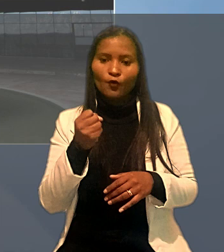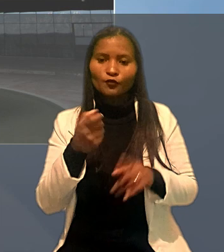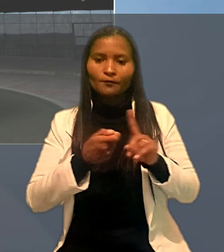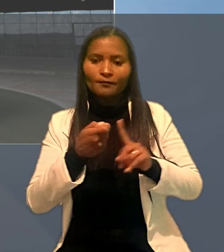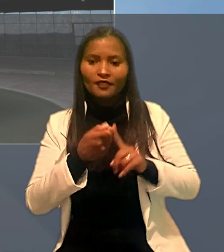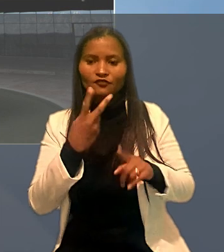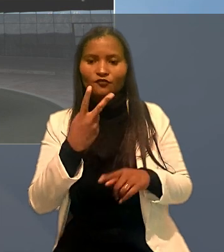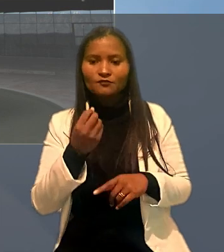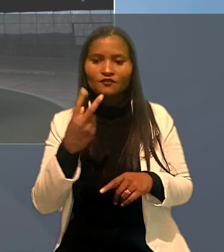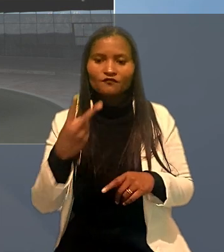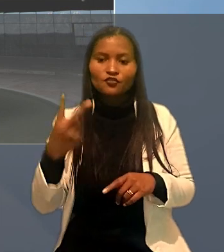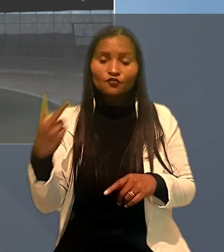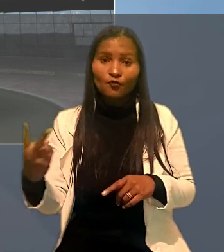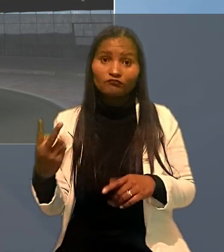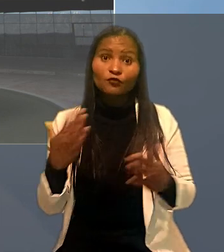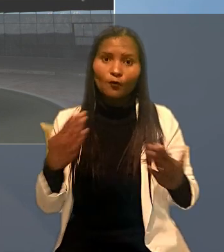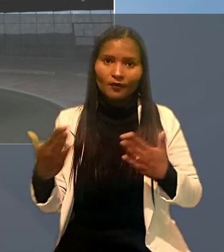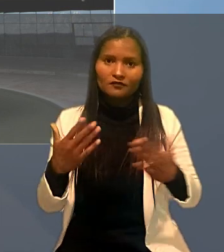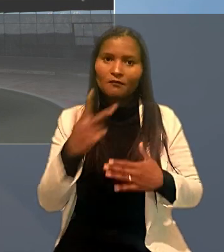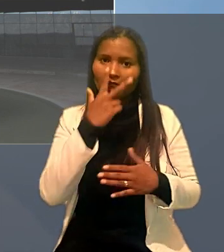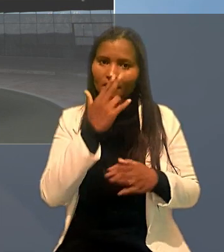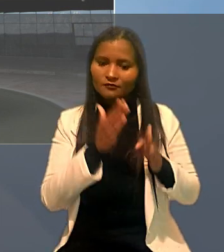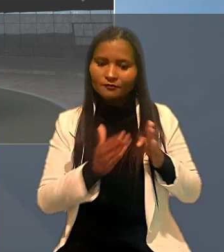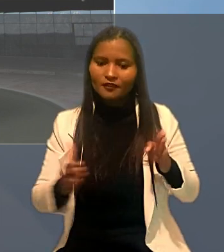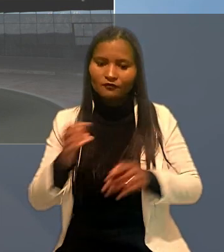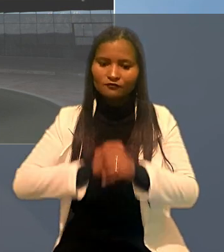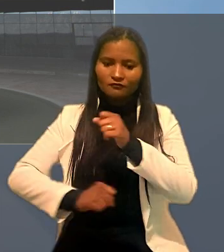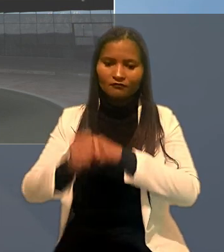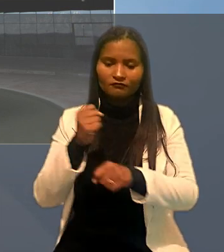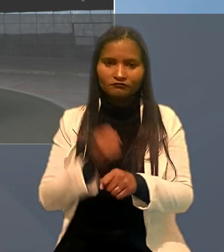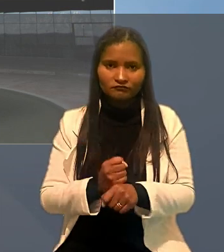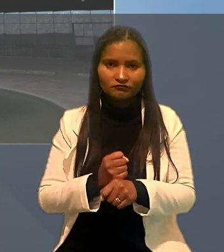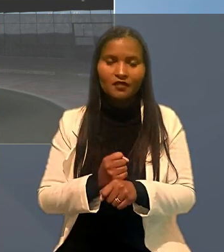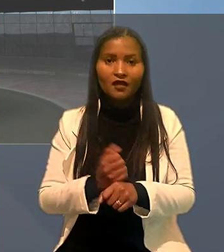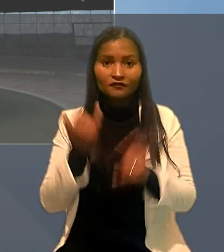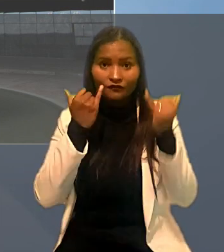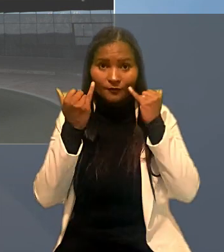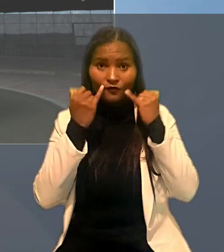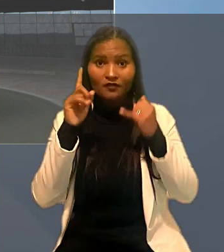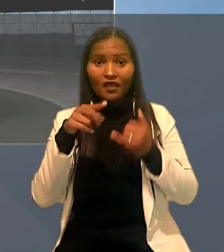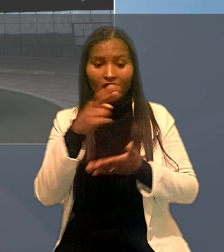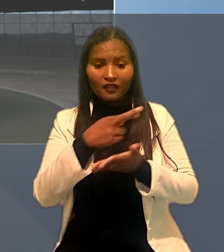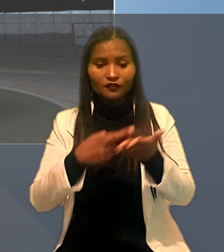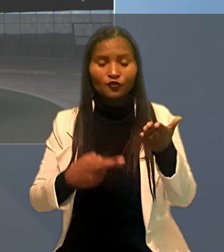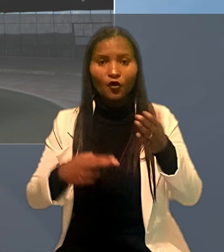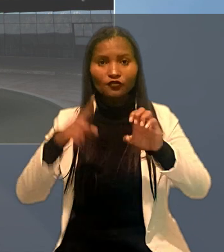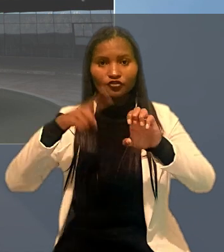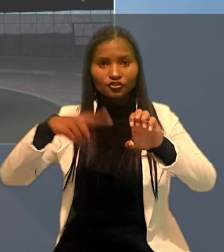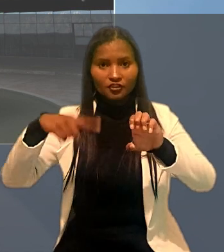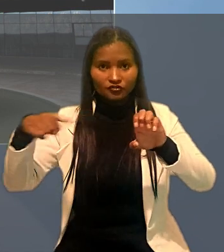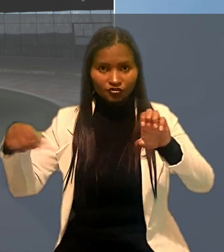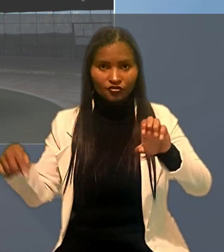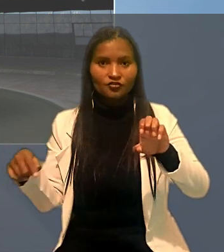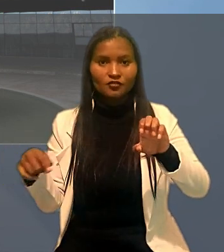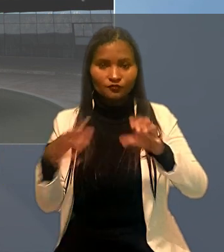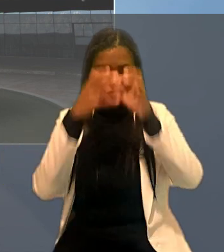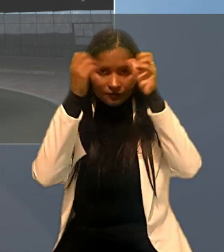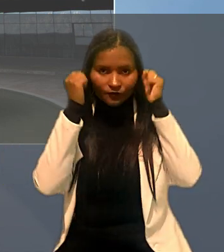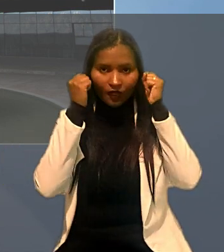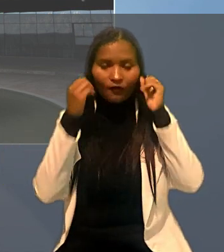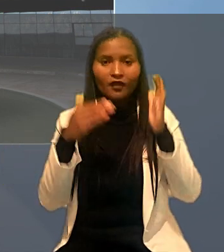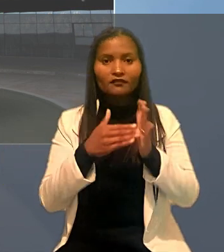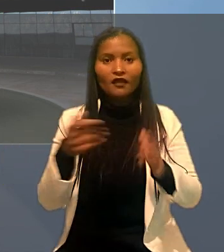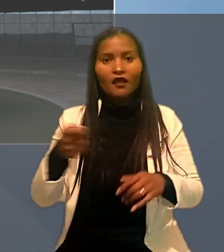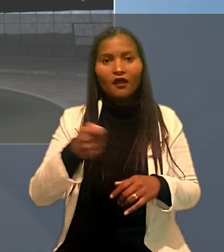nos primeiros 8 meses de 2022, em relação ao mesmo período do ano anterior. Os dados são do relatório de estatística do